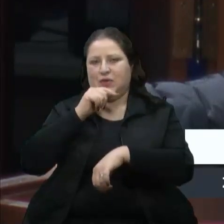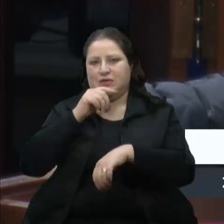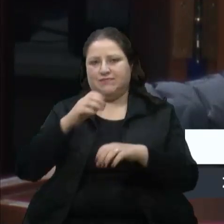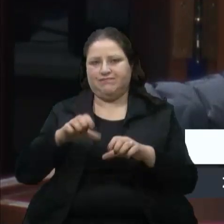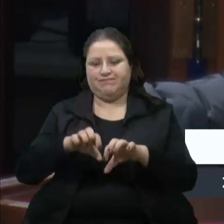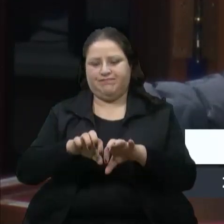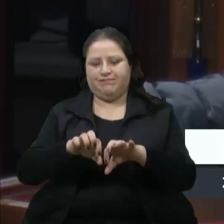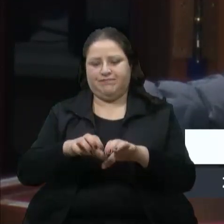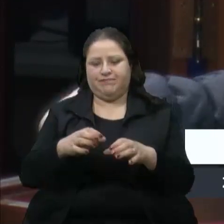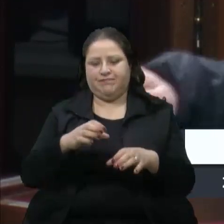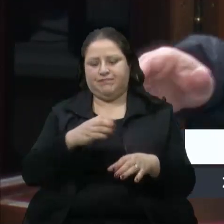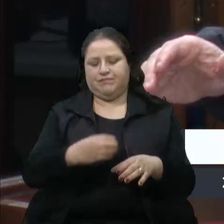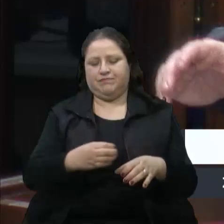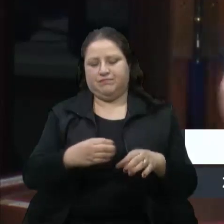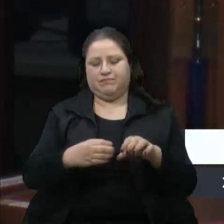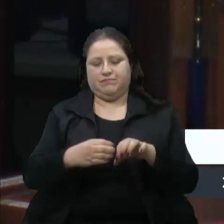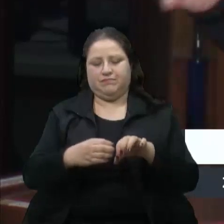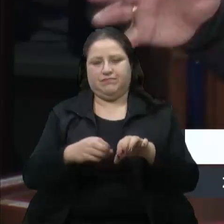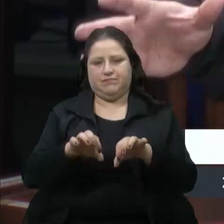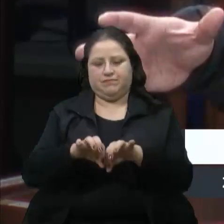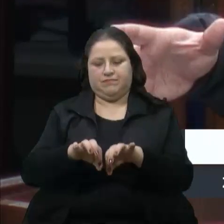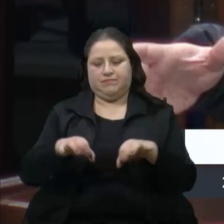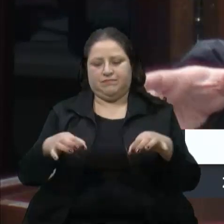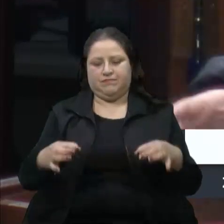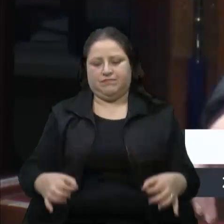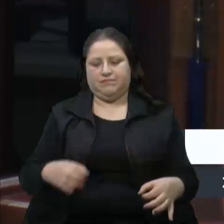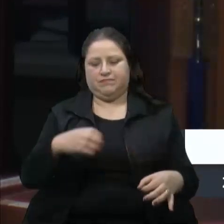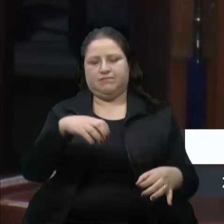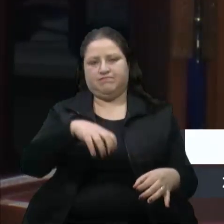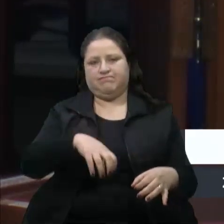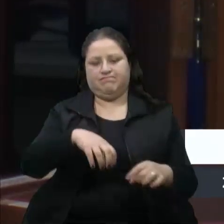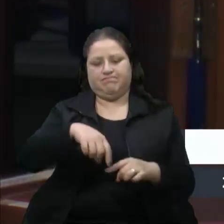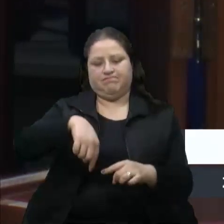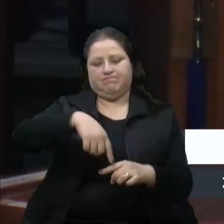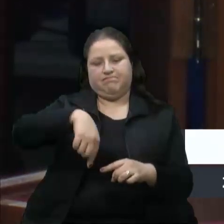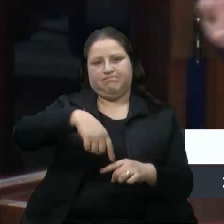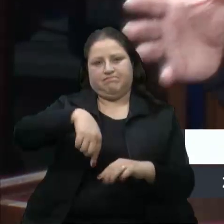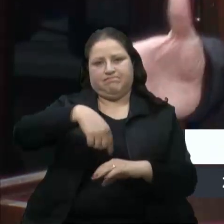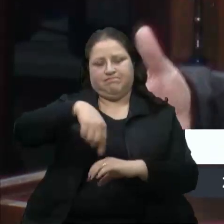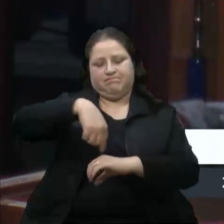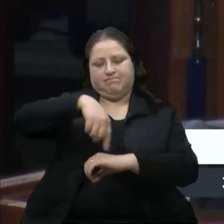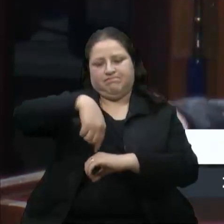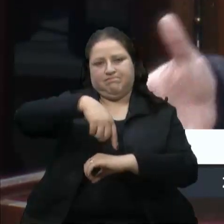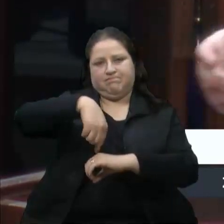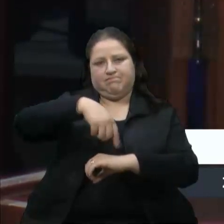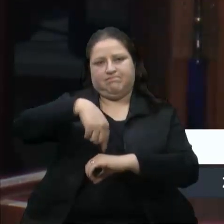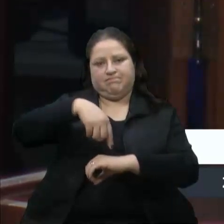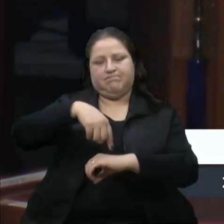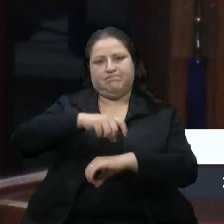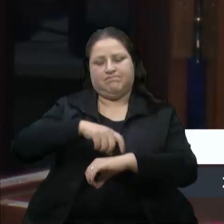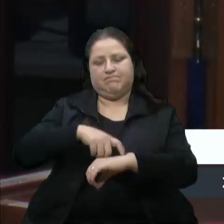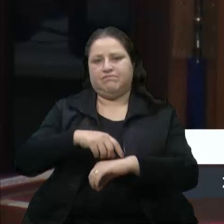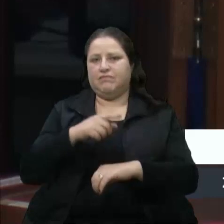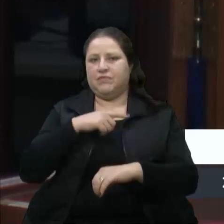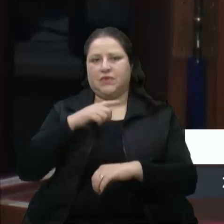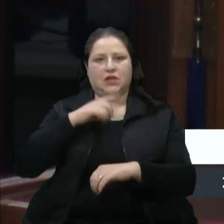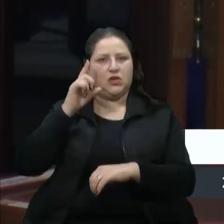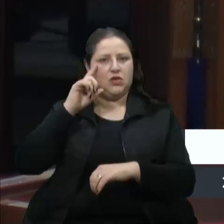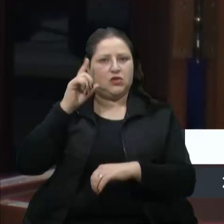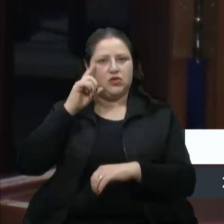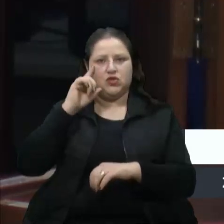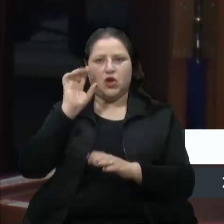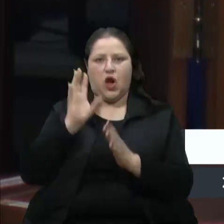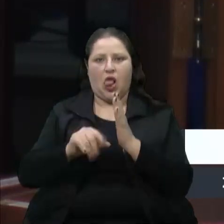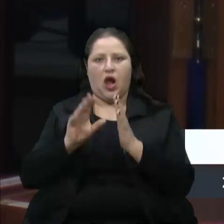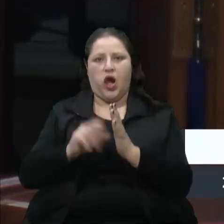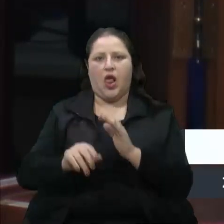né? Que era mais de 20 por dia, não estavam mais dando conta nem de recolocar os hidrômetros através da